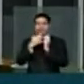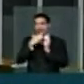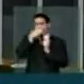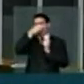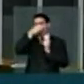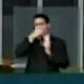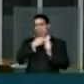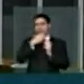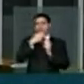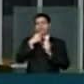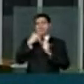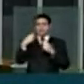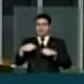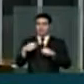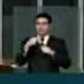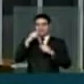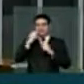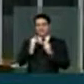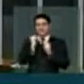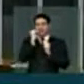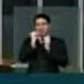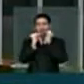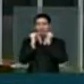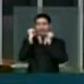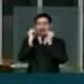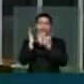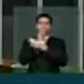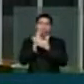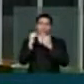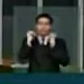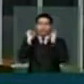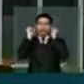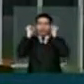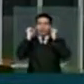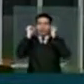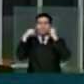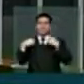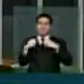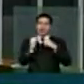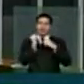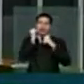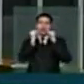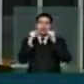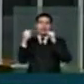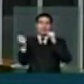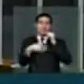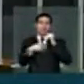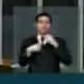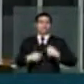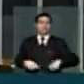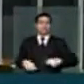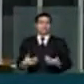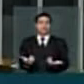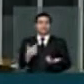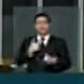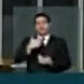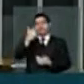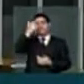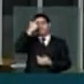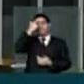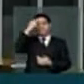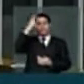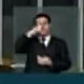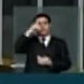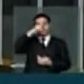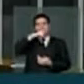precisa implantar alguns dentes lá atrás. E eu lembrava que, às vezes,